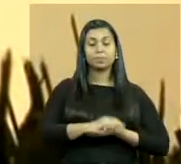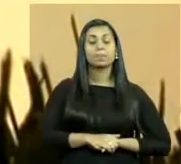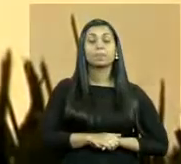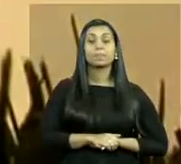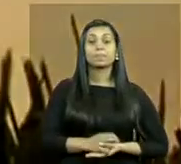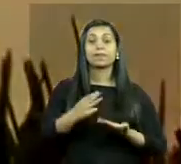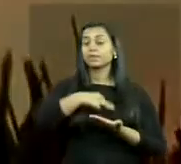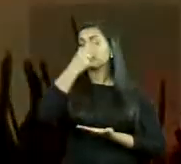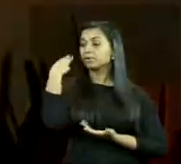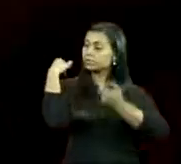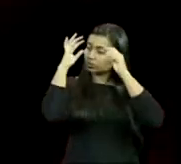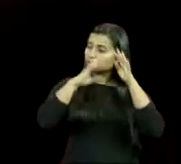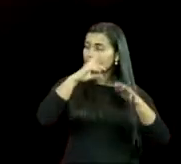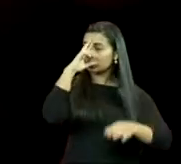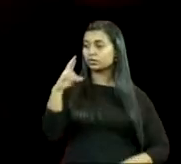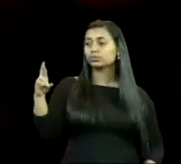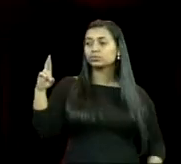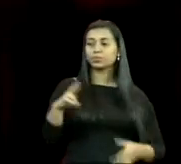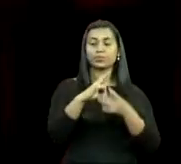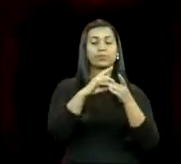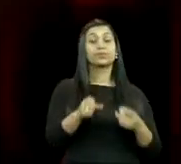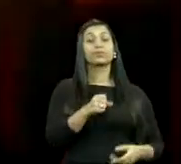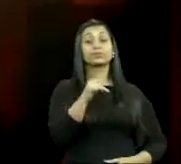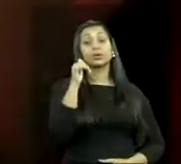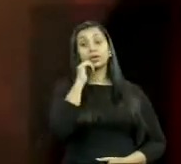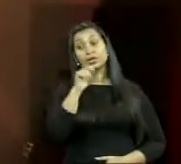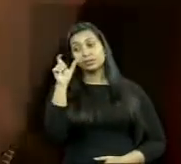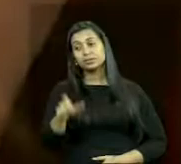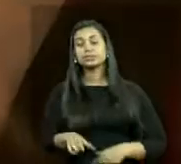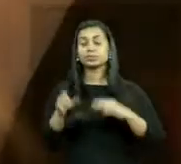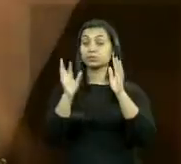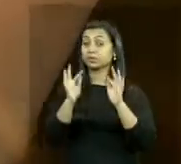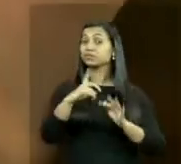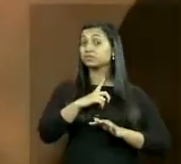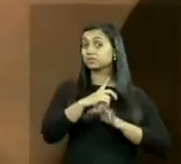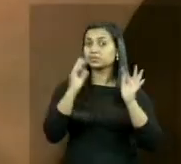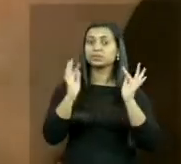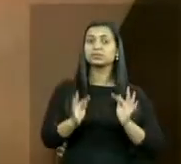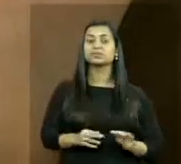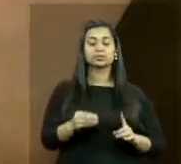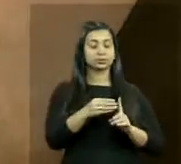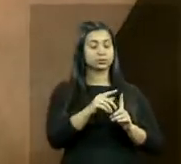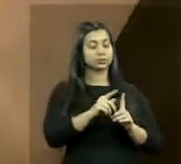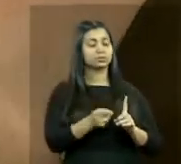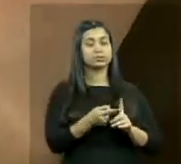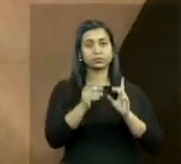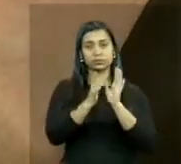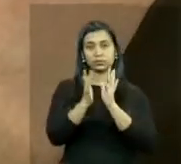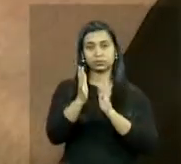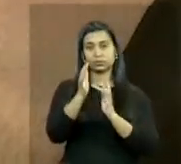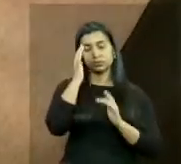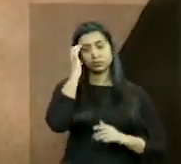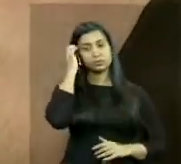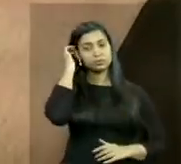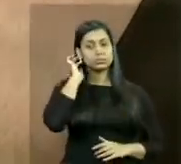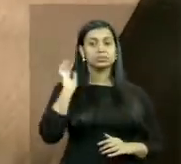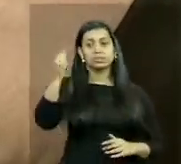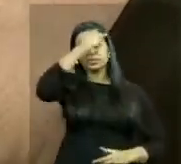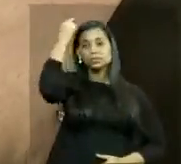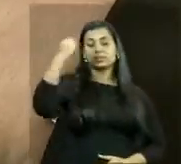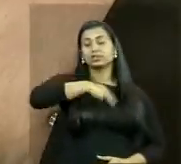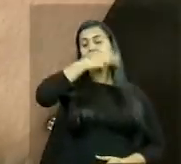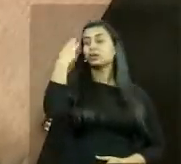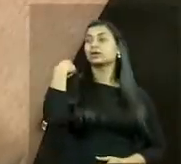morte. Amém. Ave Maria, cheia de graça, o Senhor é convosco. Bendita sois vós entre as mulheres, e bendito é o fruto do vosso ventre,